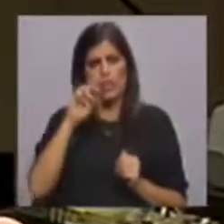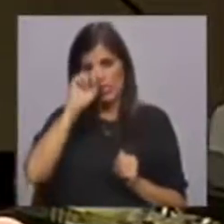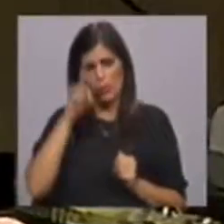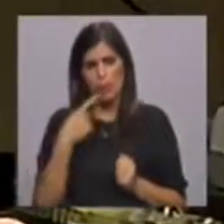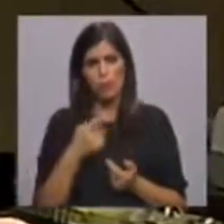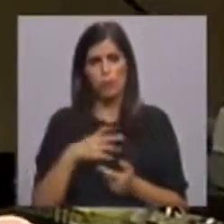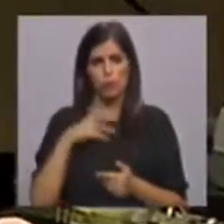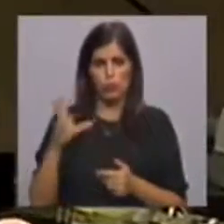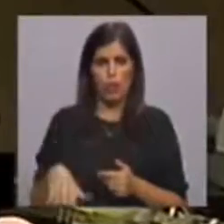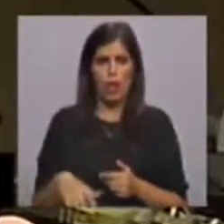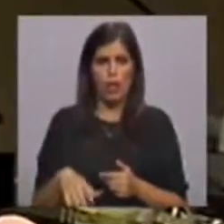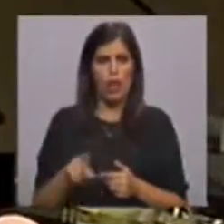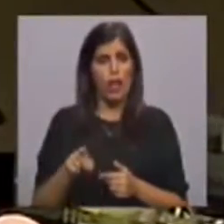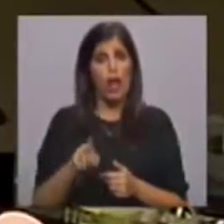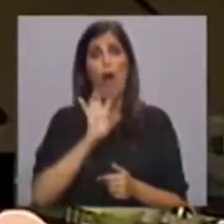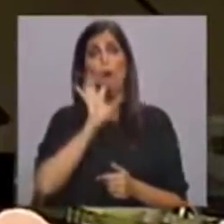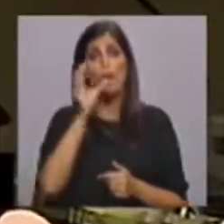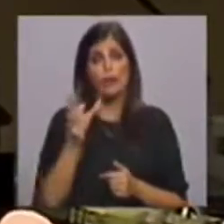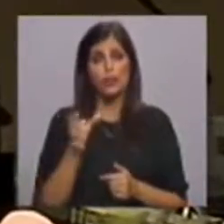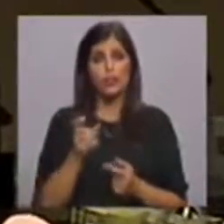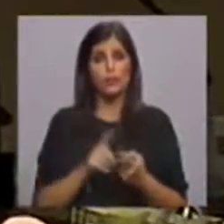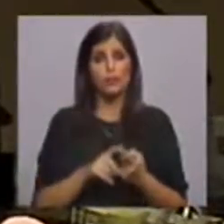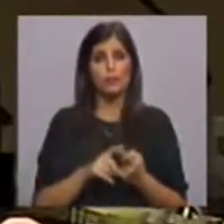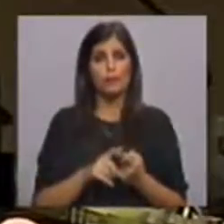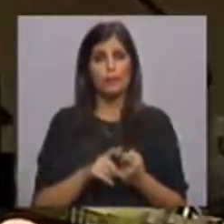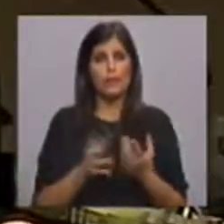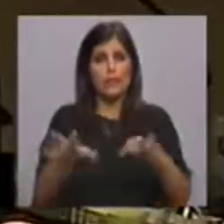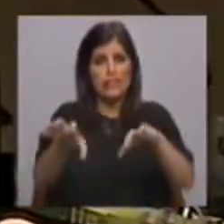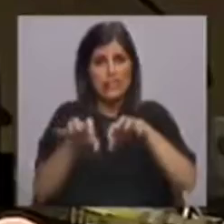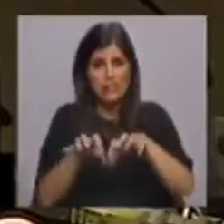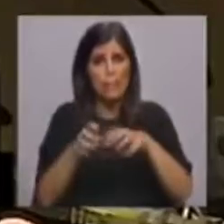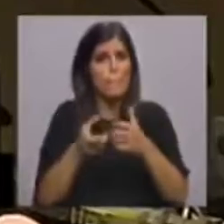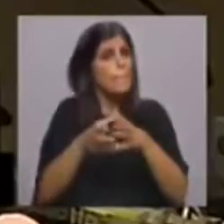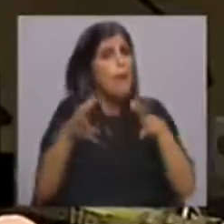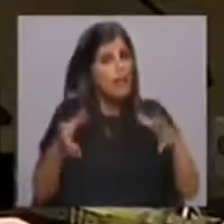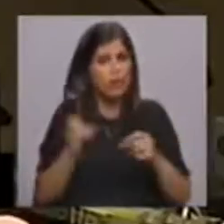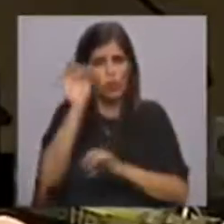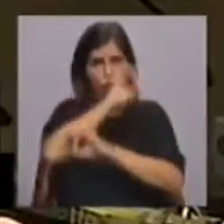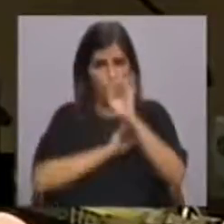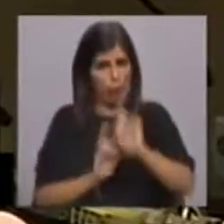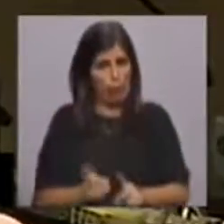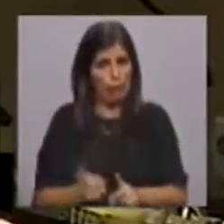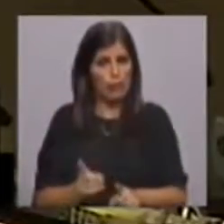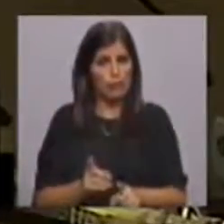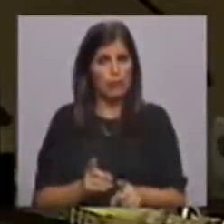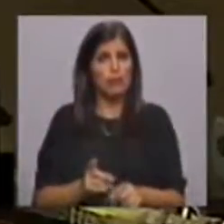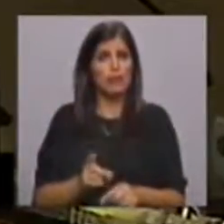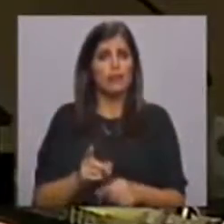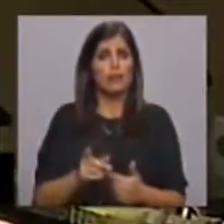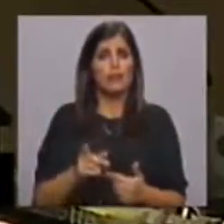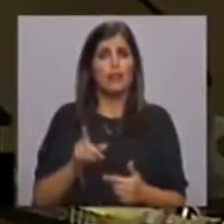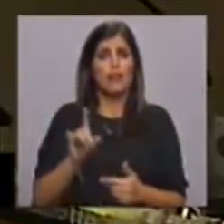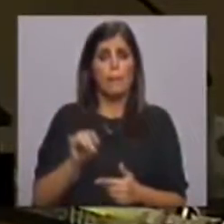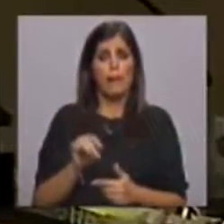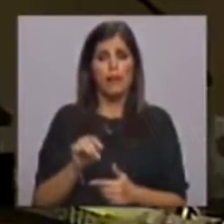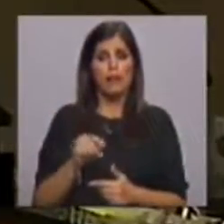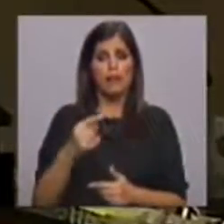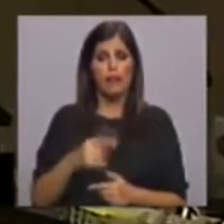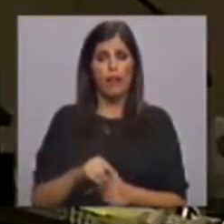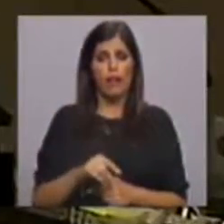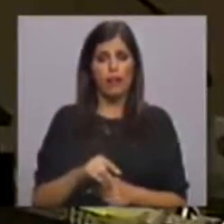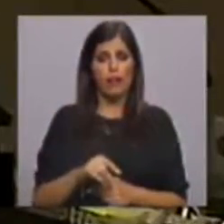portugal é dos países mais 3000 e não por acaso também daqui os que têm no